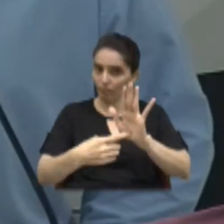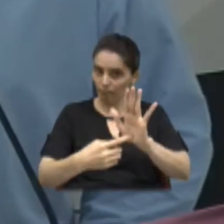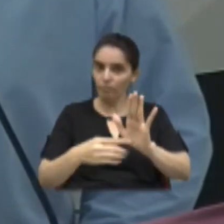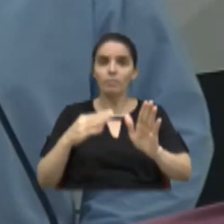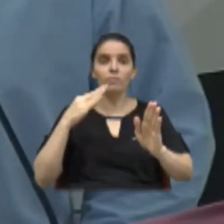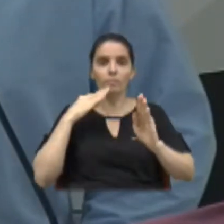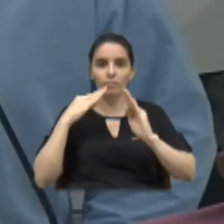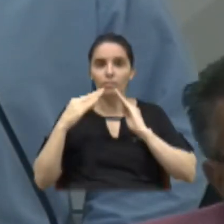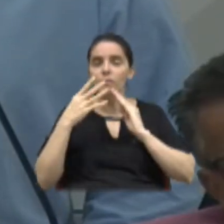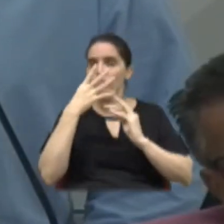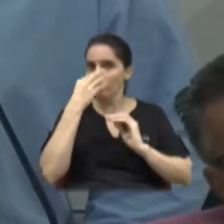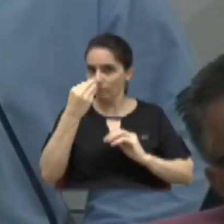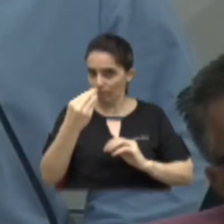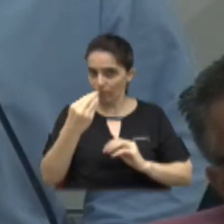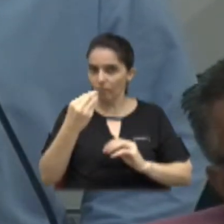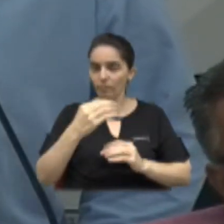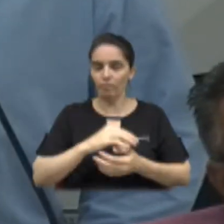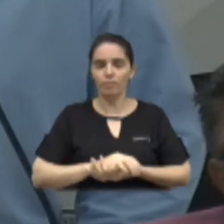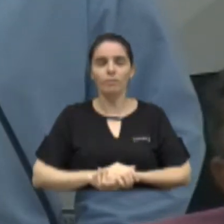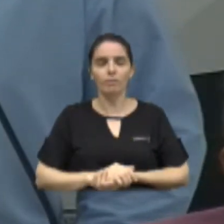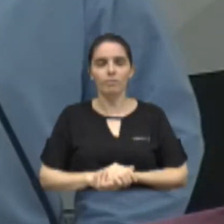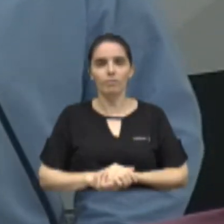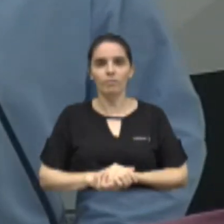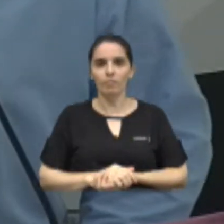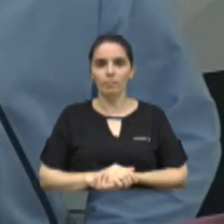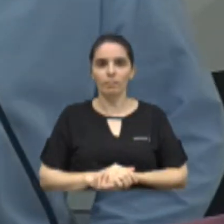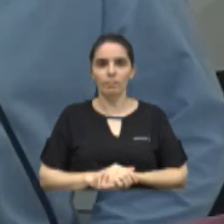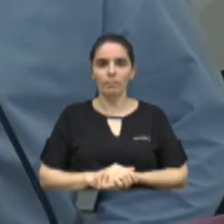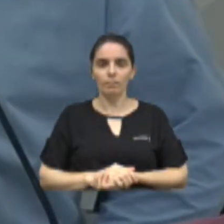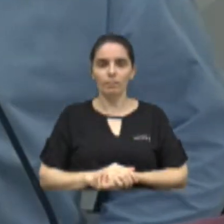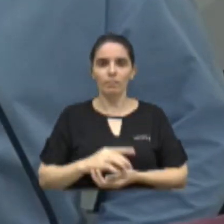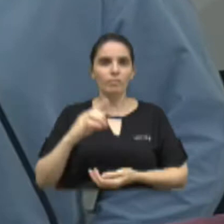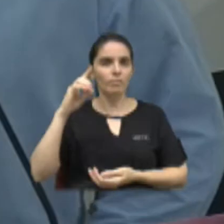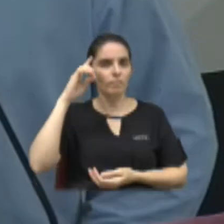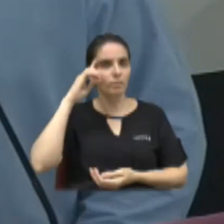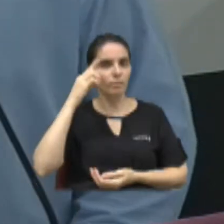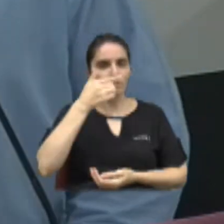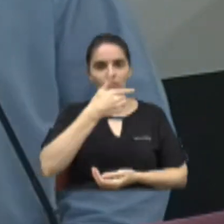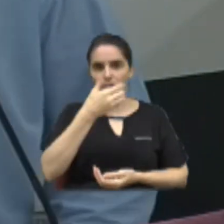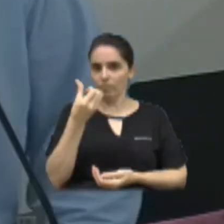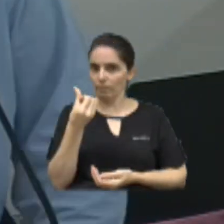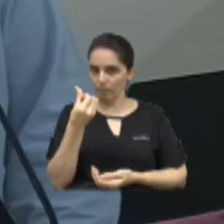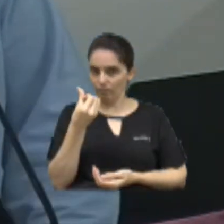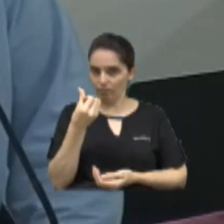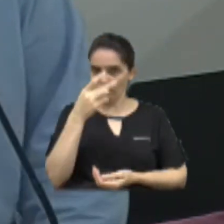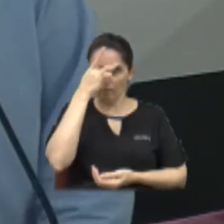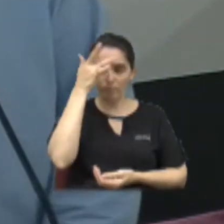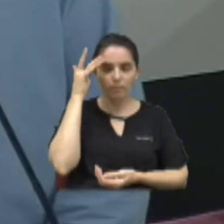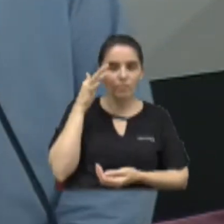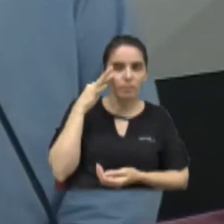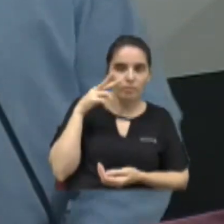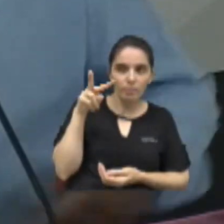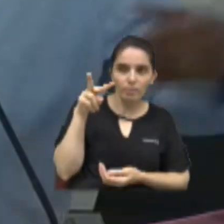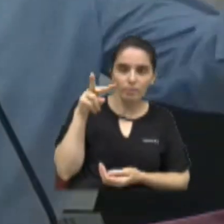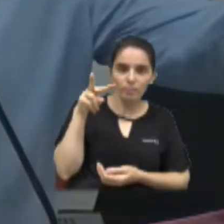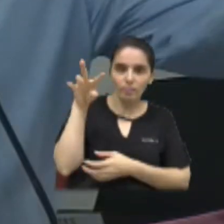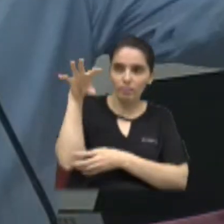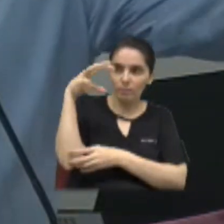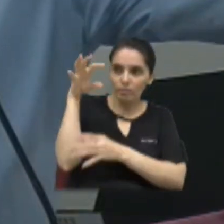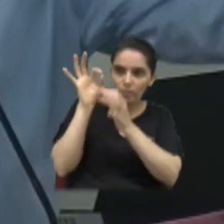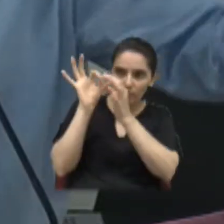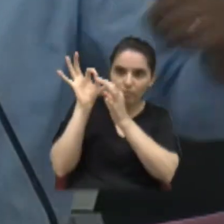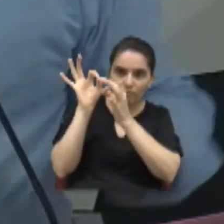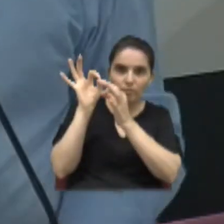vi fotos que o pessoal trouxe, mexendo, se eu não me engano, dia 26, algum dia aí do mês de janeiro. Mexeram